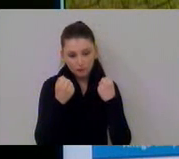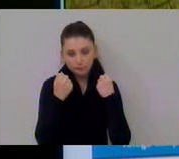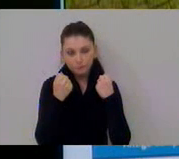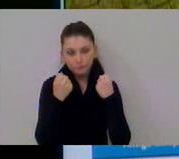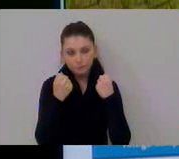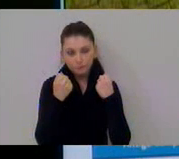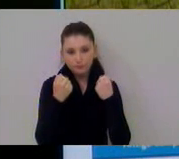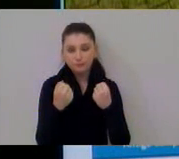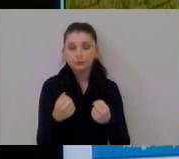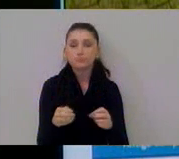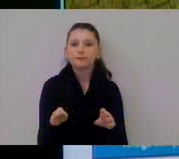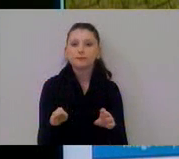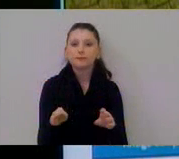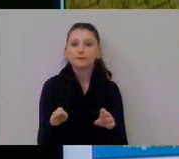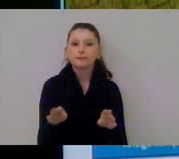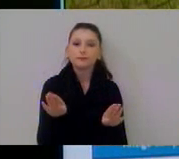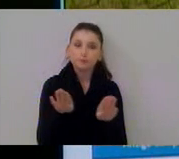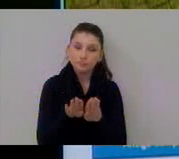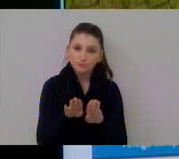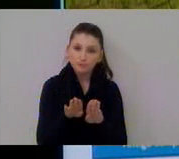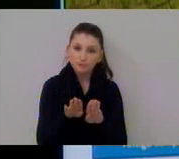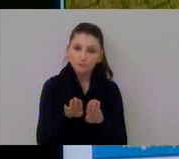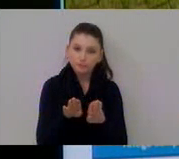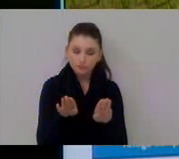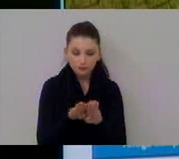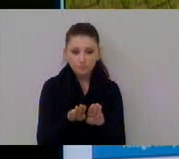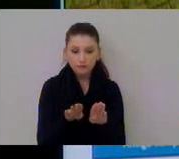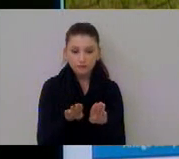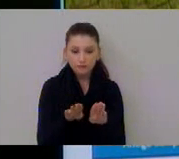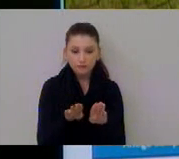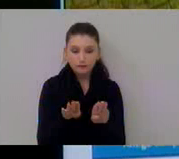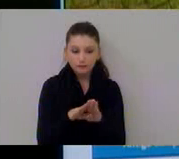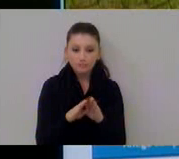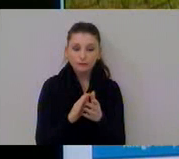E se encontra nessa situação.